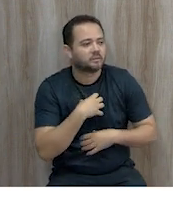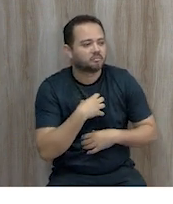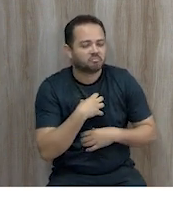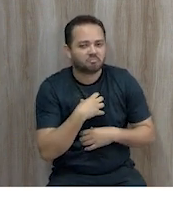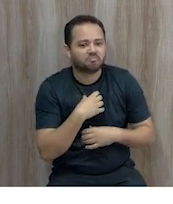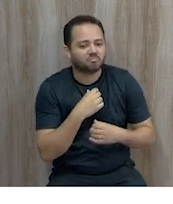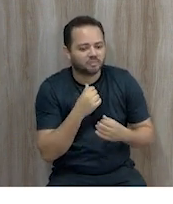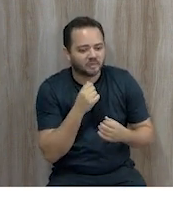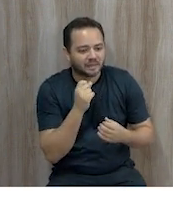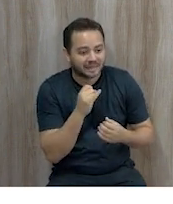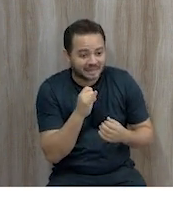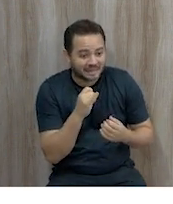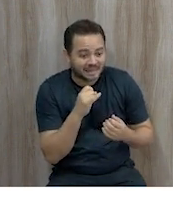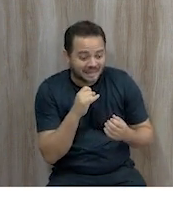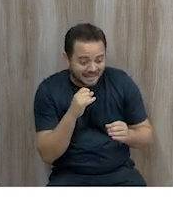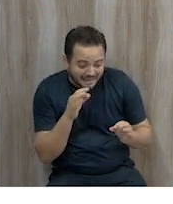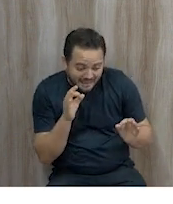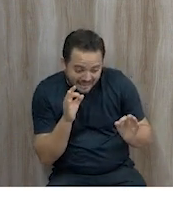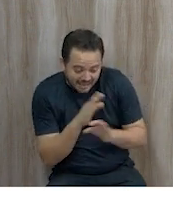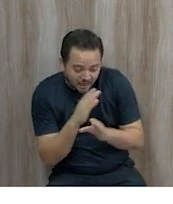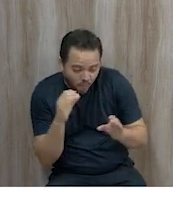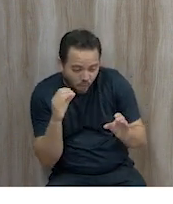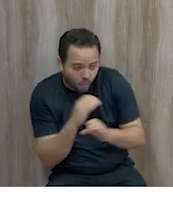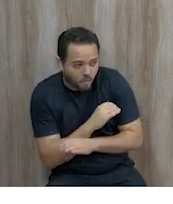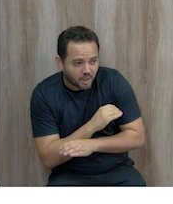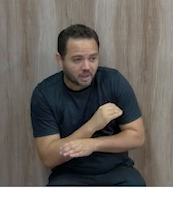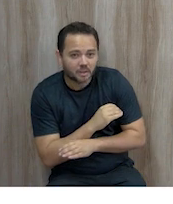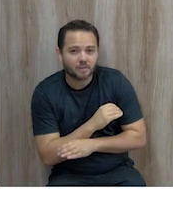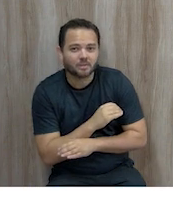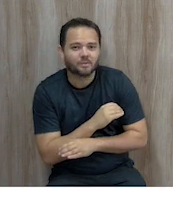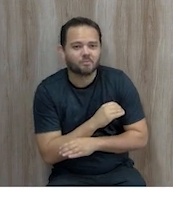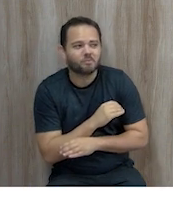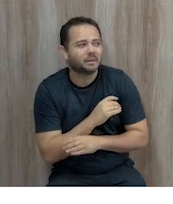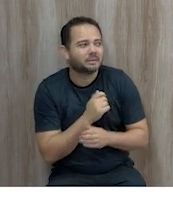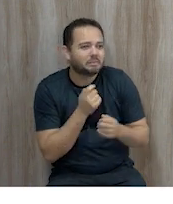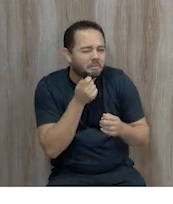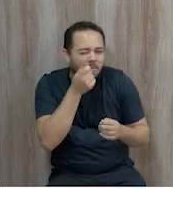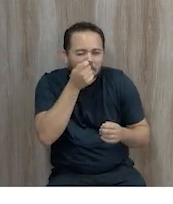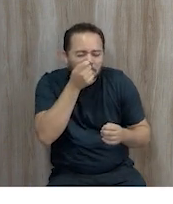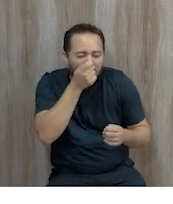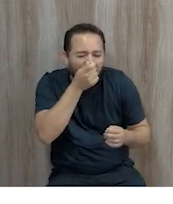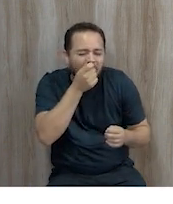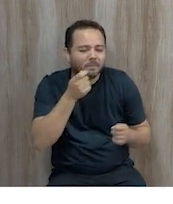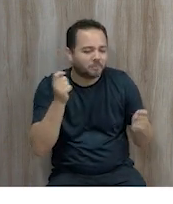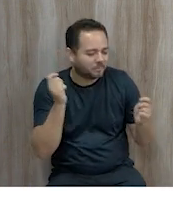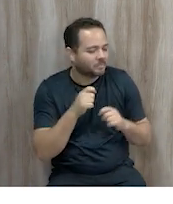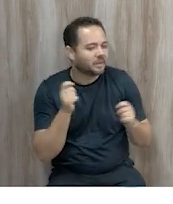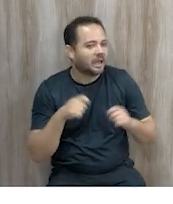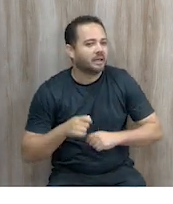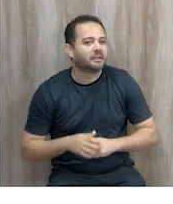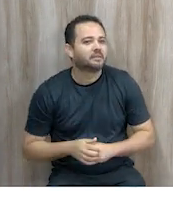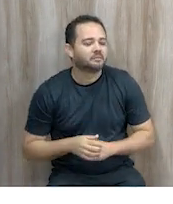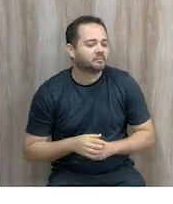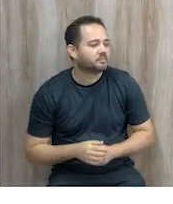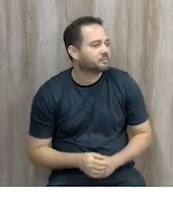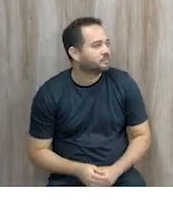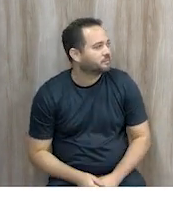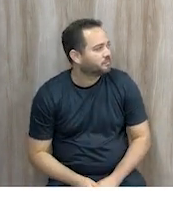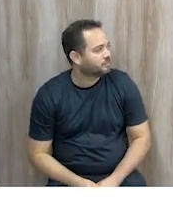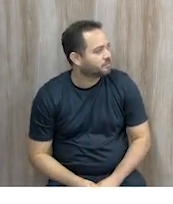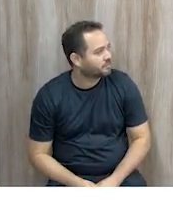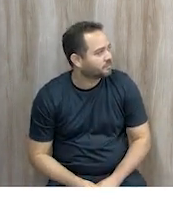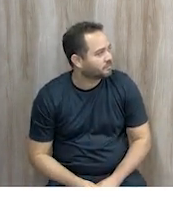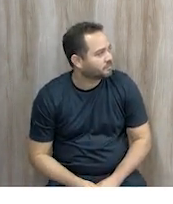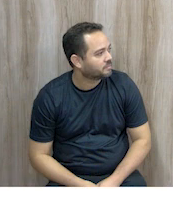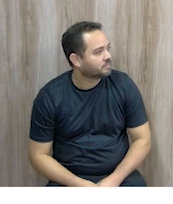se aquilo não chegar no 100%, ele vai ficar muito perto e a gente vai ter um resultado legal, certo? E aí a